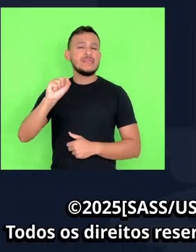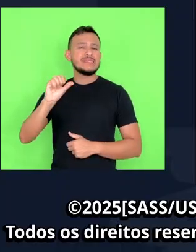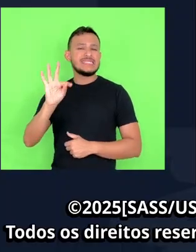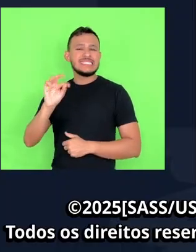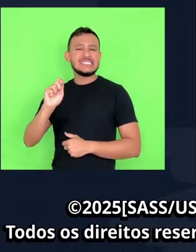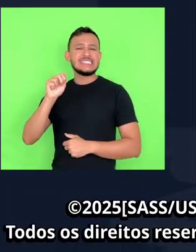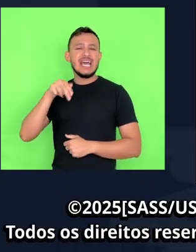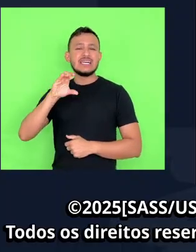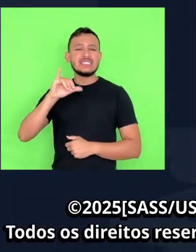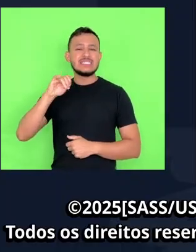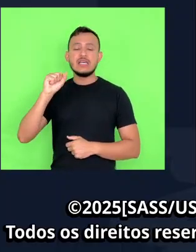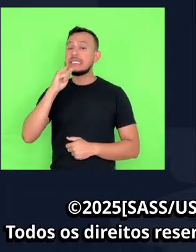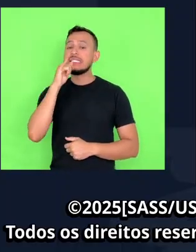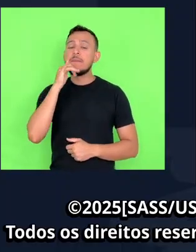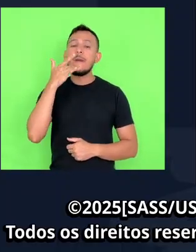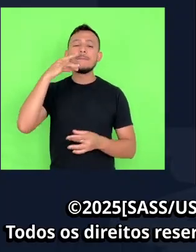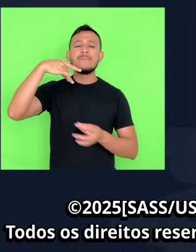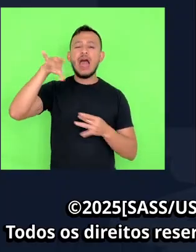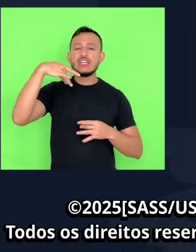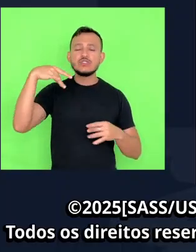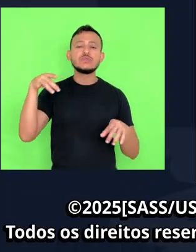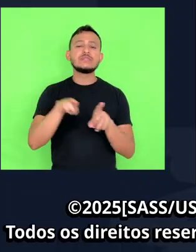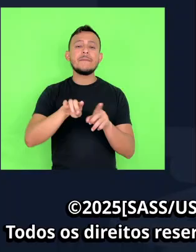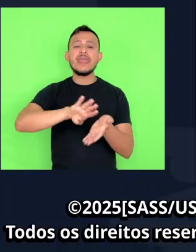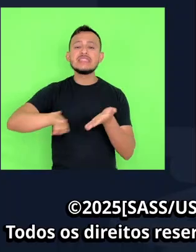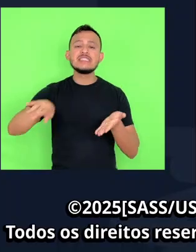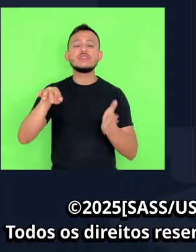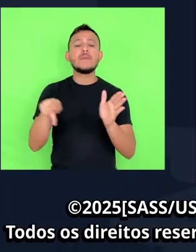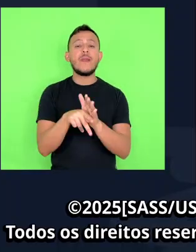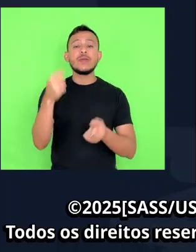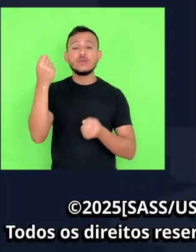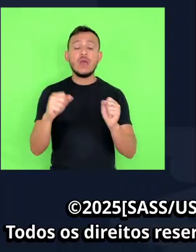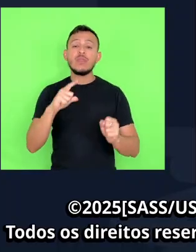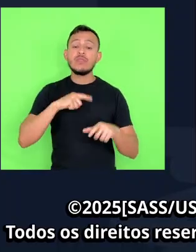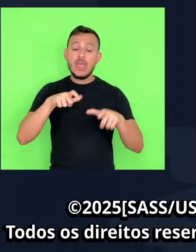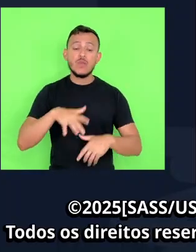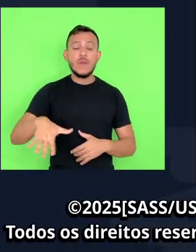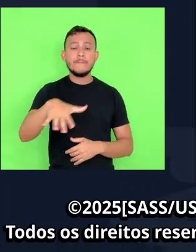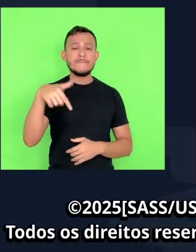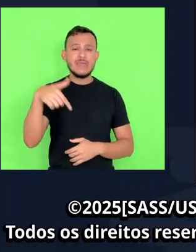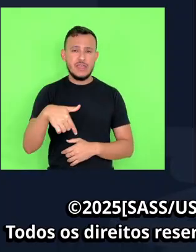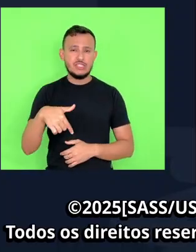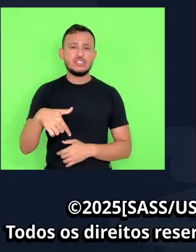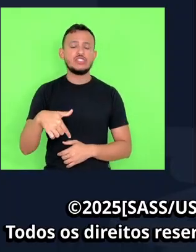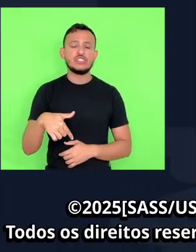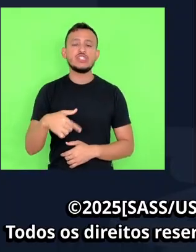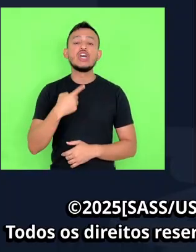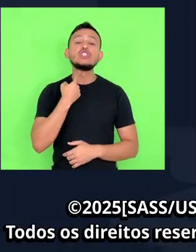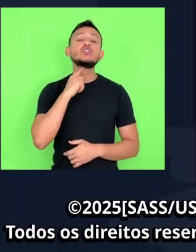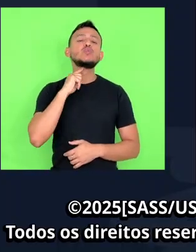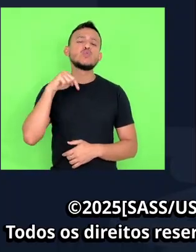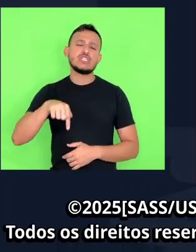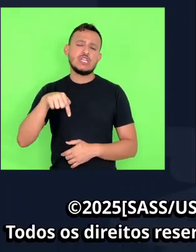ecossistemas, como os plásticos e resíduos industriais, que vão entrar no ambiente, poluindo o